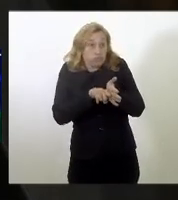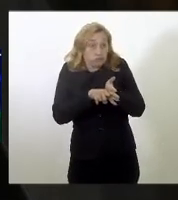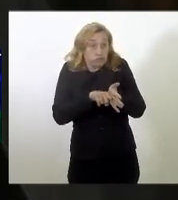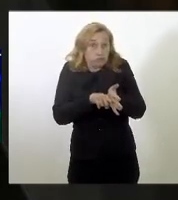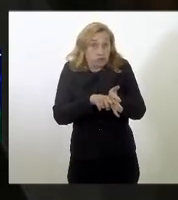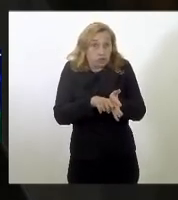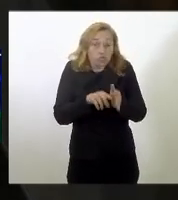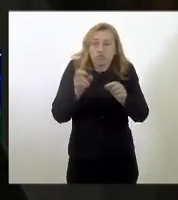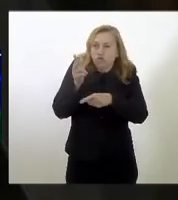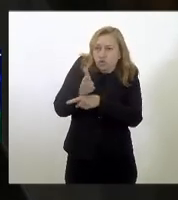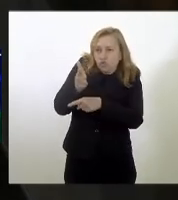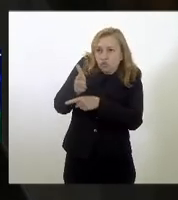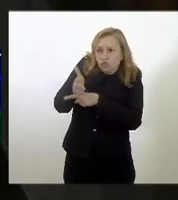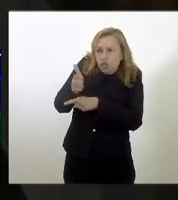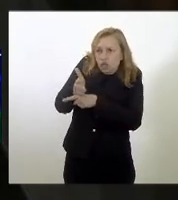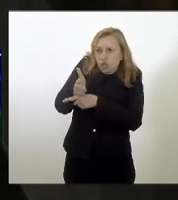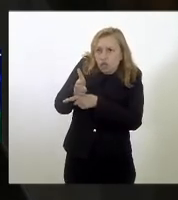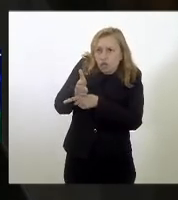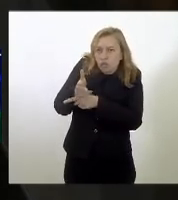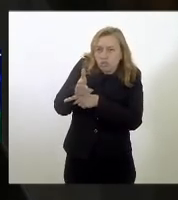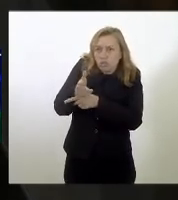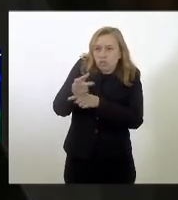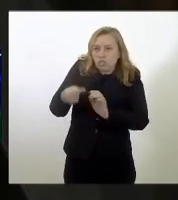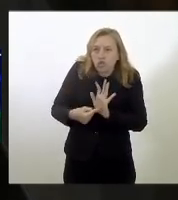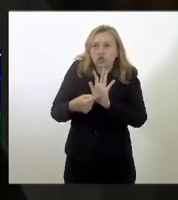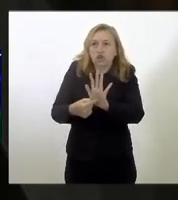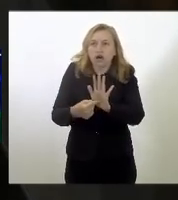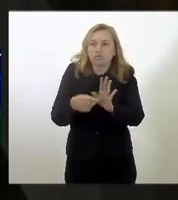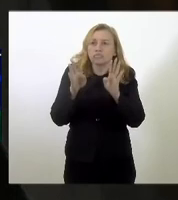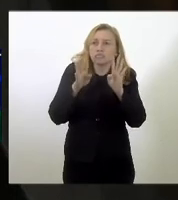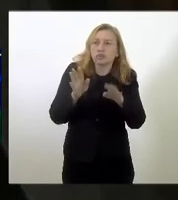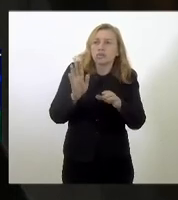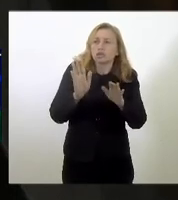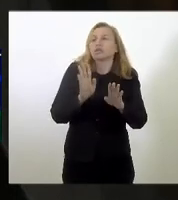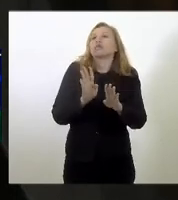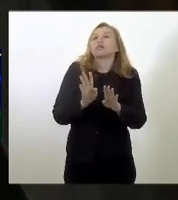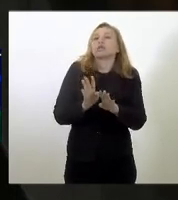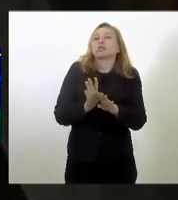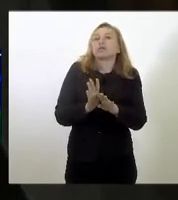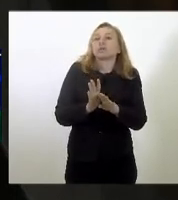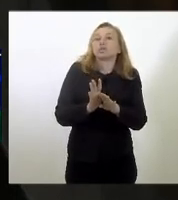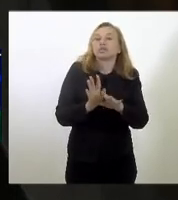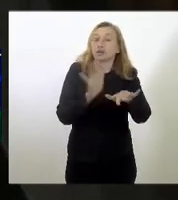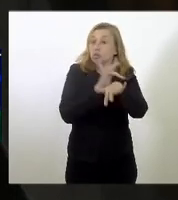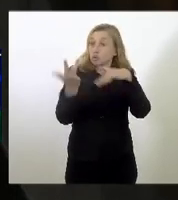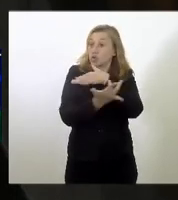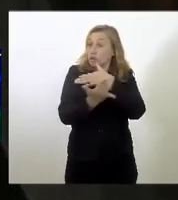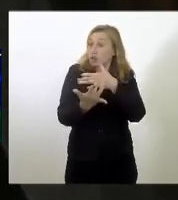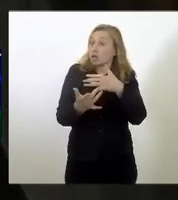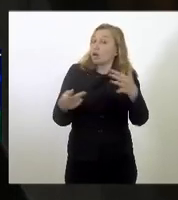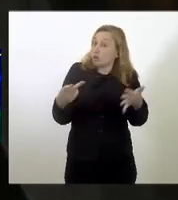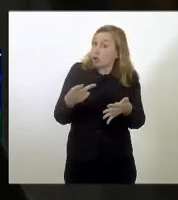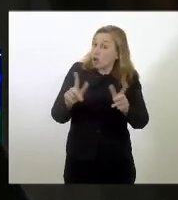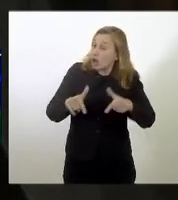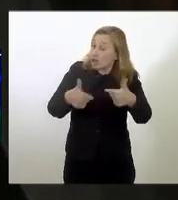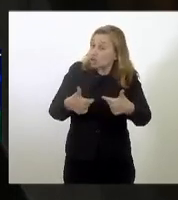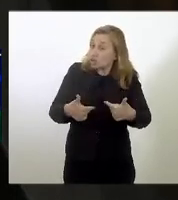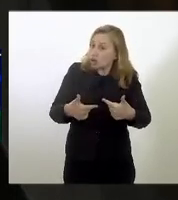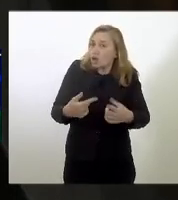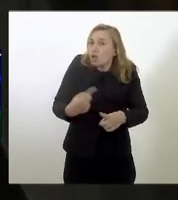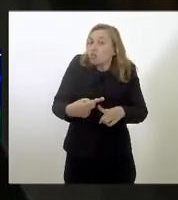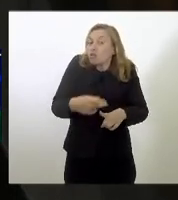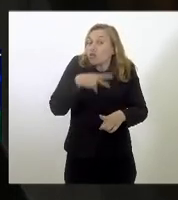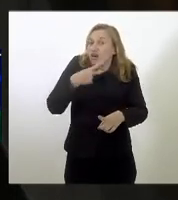os vídeos que nós temos publicados em nossas redes sociais surtam efeito. Surtam efeito, porque estamos falando de